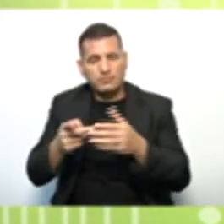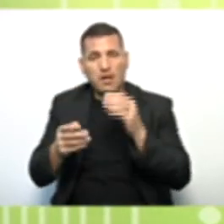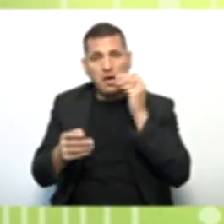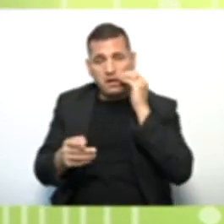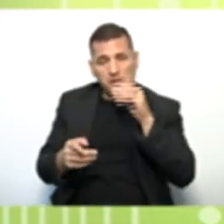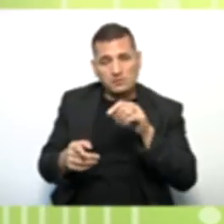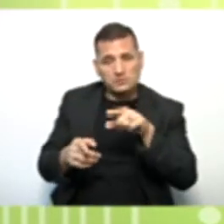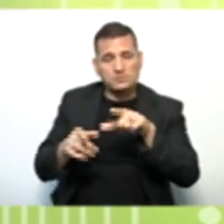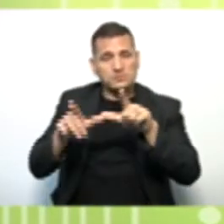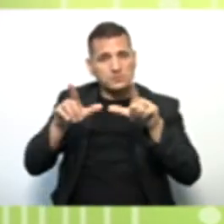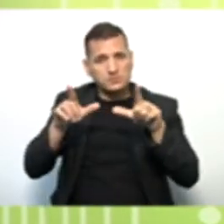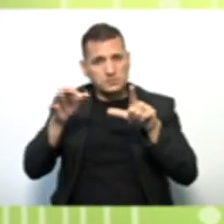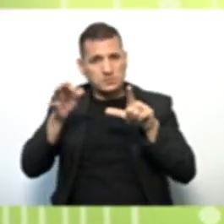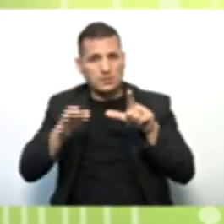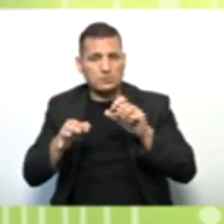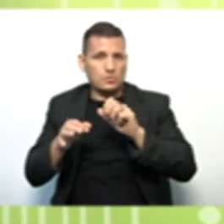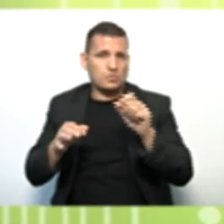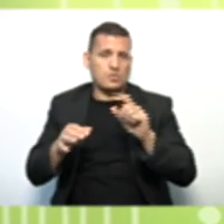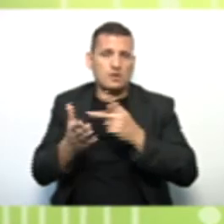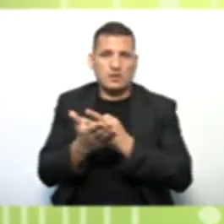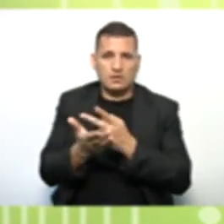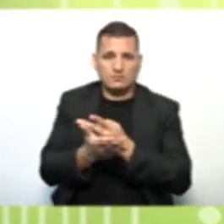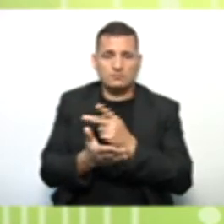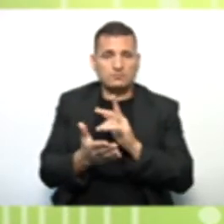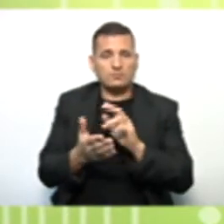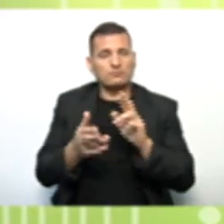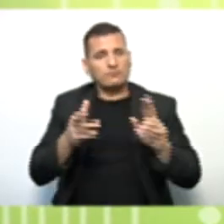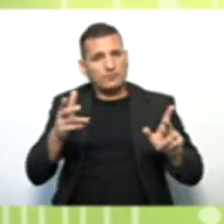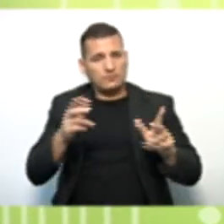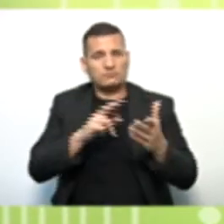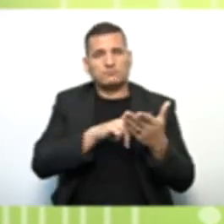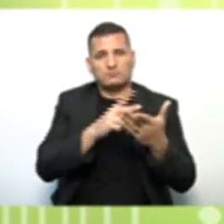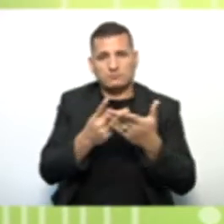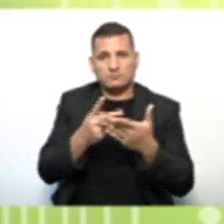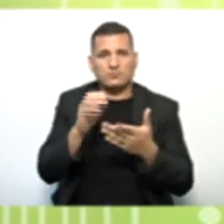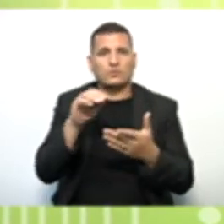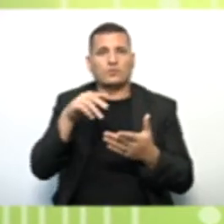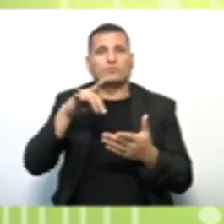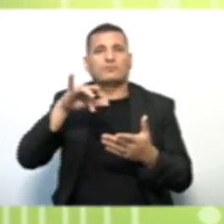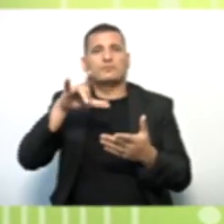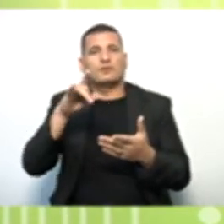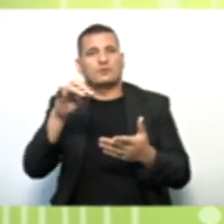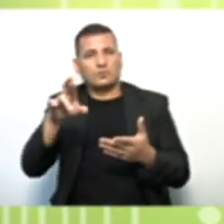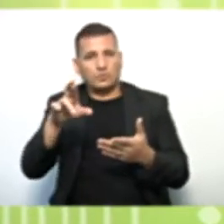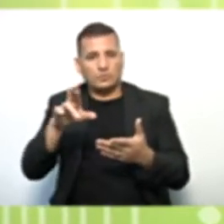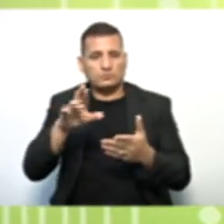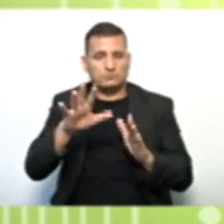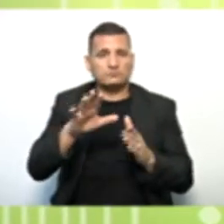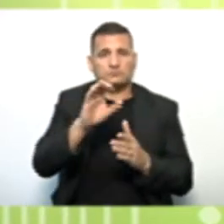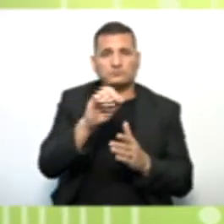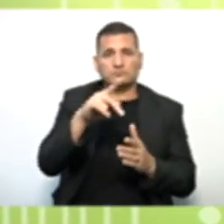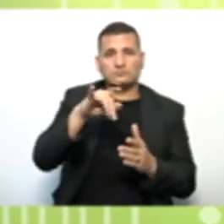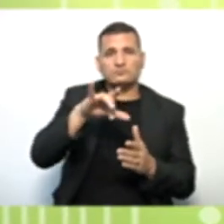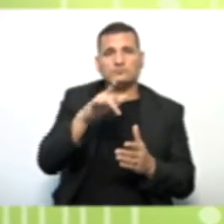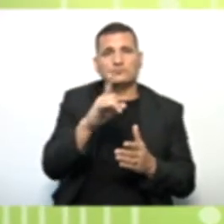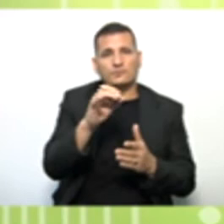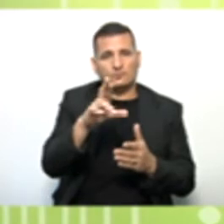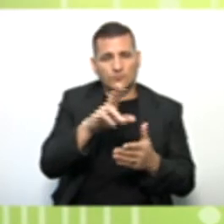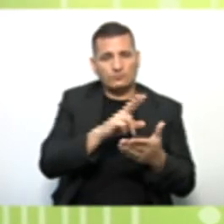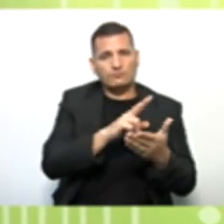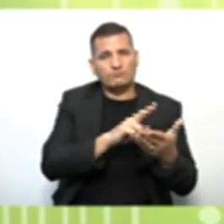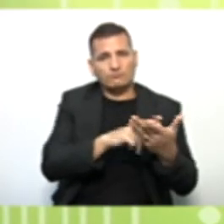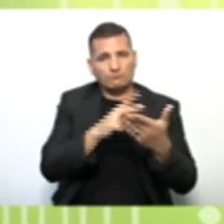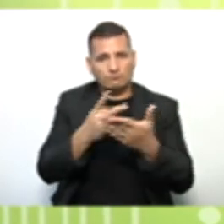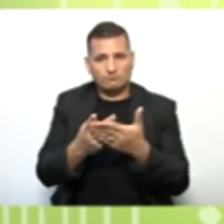dando certo ou se está dando errado, tá bom? Então, essa é a diferença do interpretador para o compilador. O compilador, ele vai gerar todo esse código, vai colocar